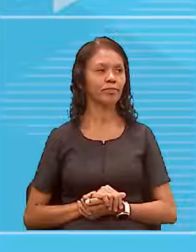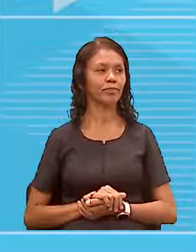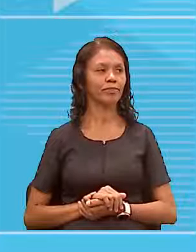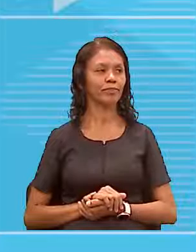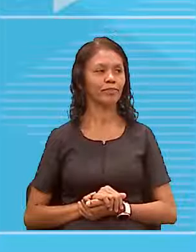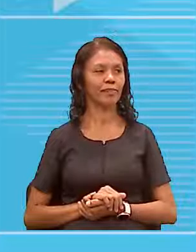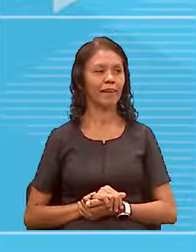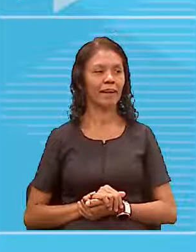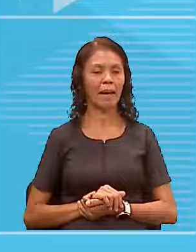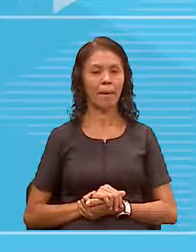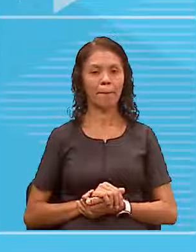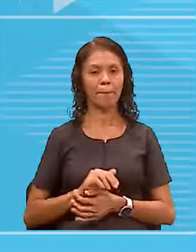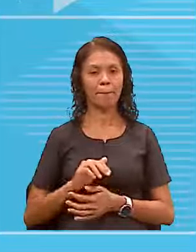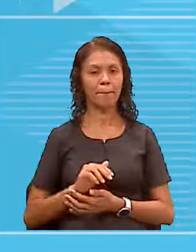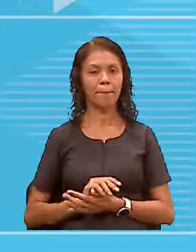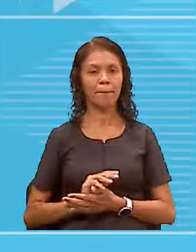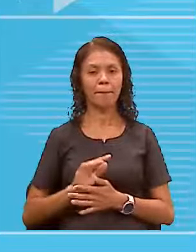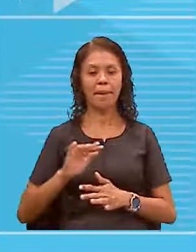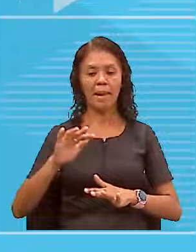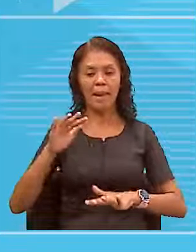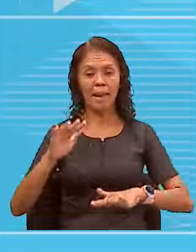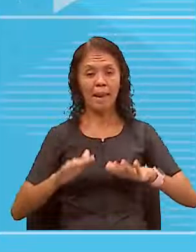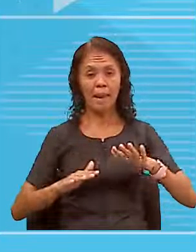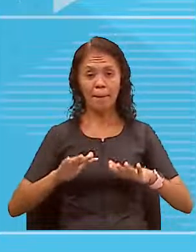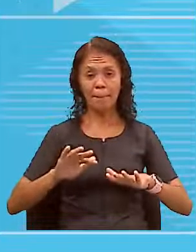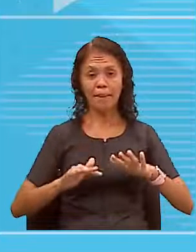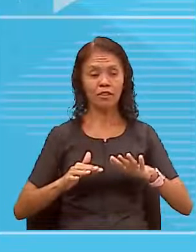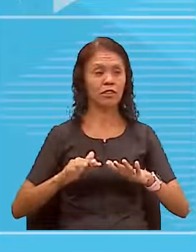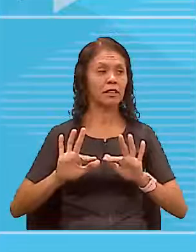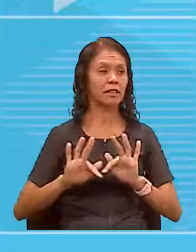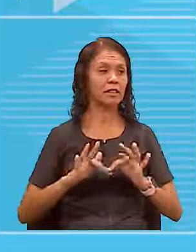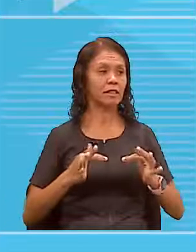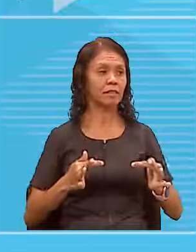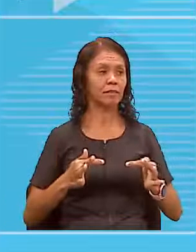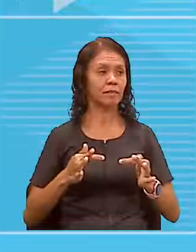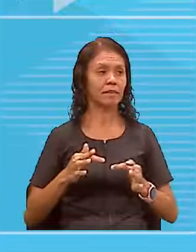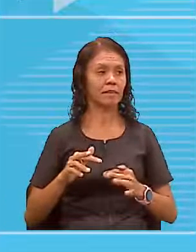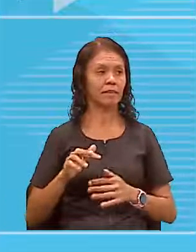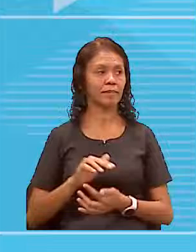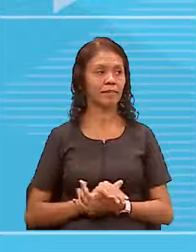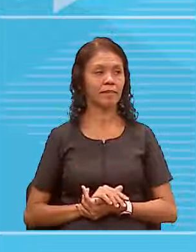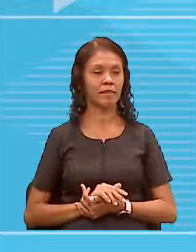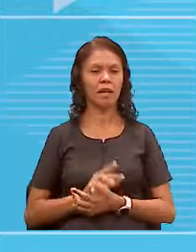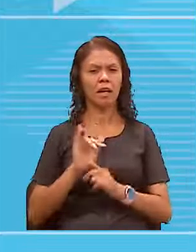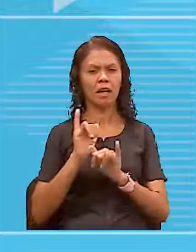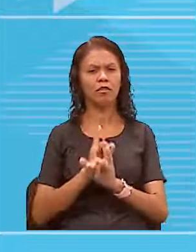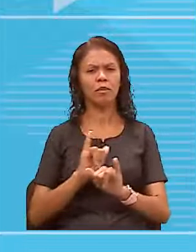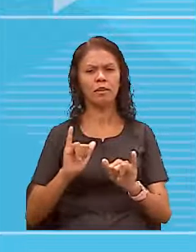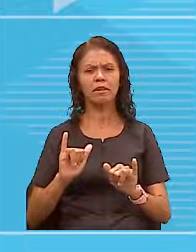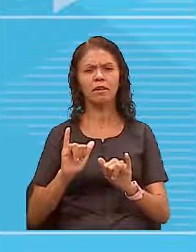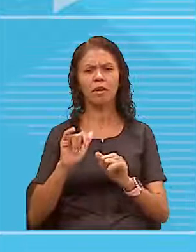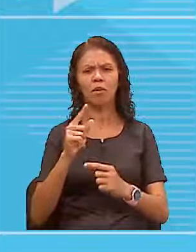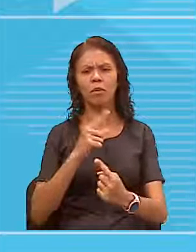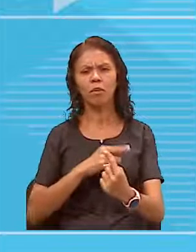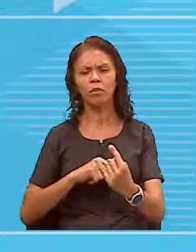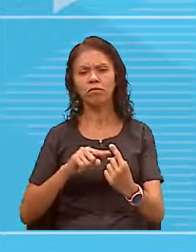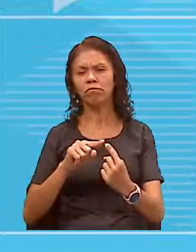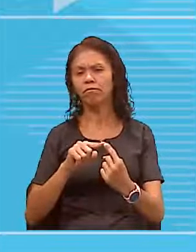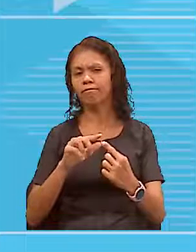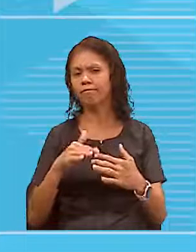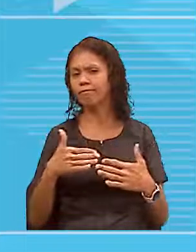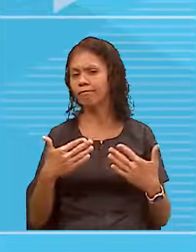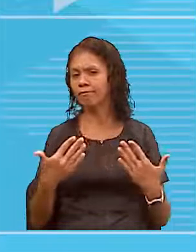a nossa média, né? A aritmética simples. E outra, para que serve esse dado? Para que